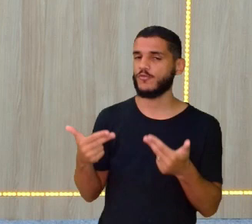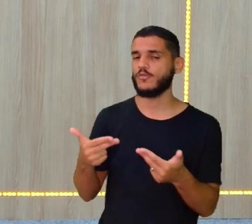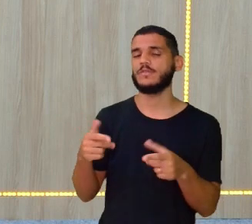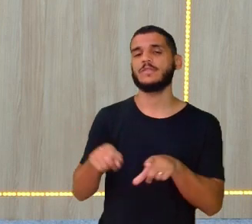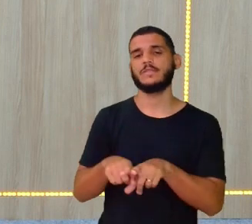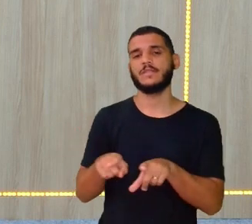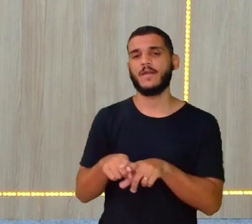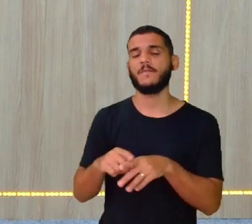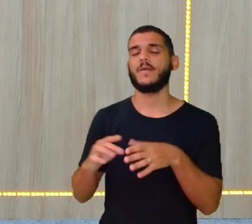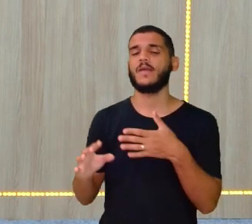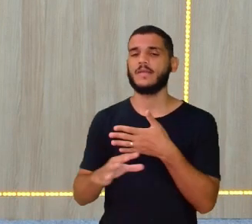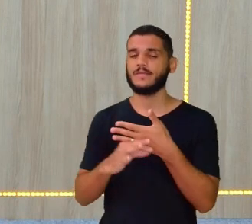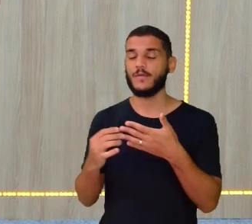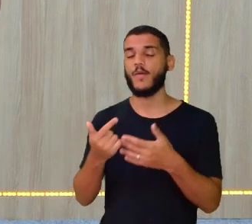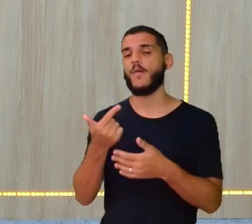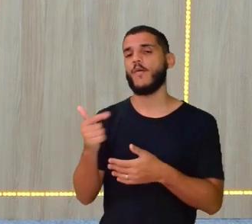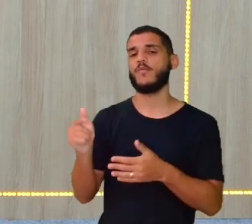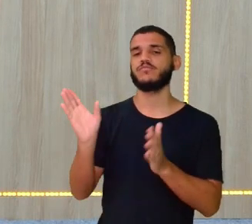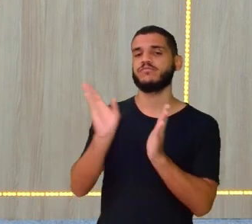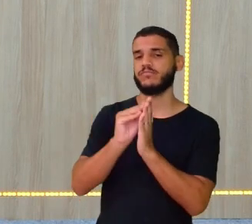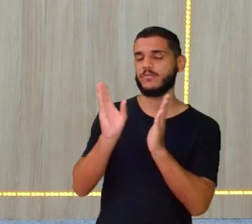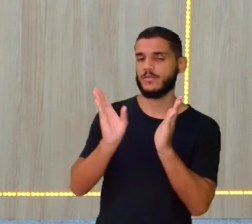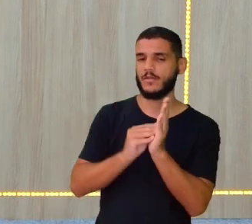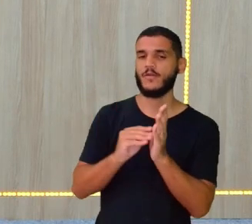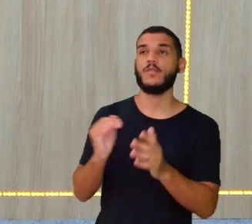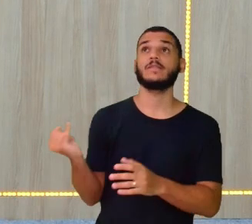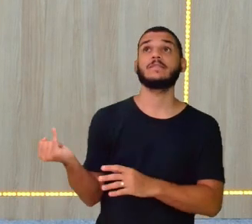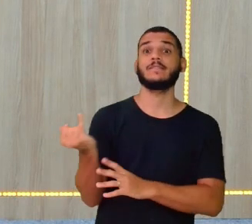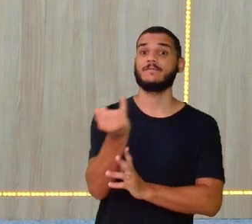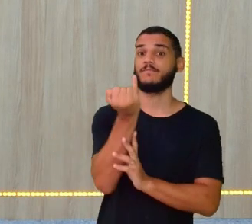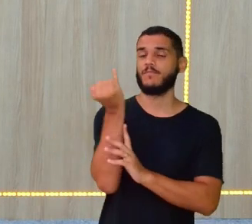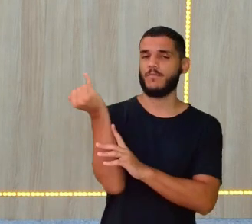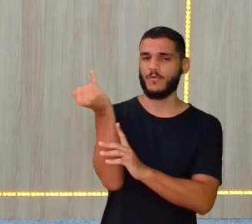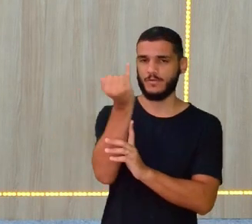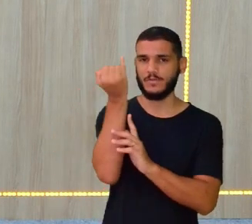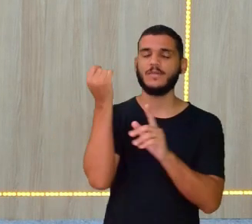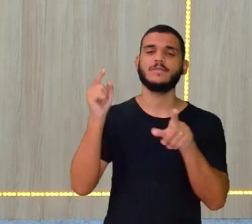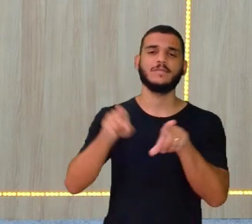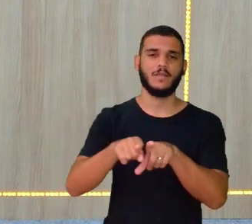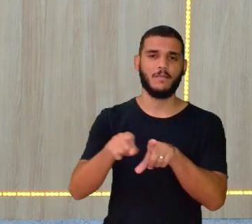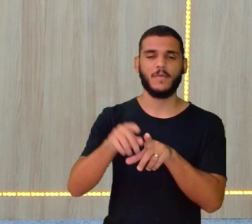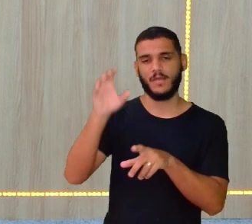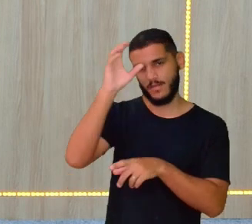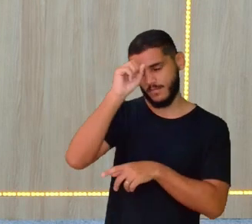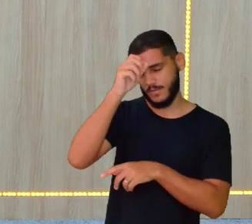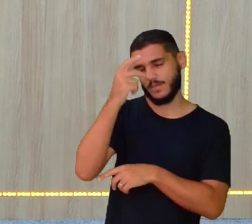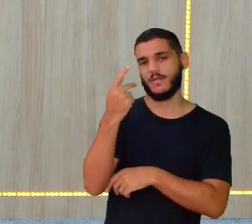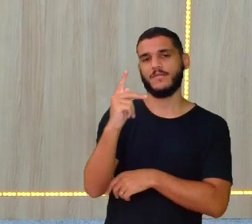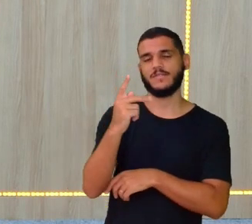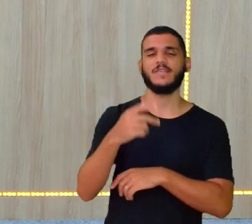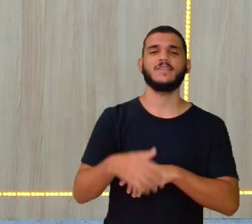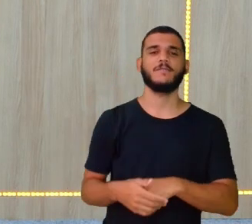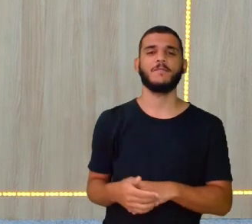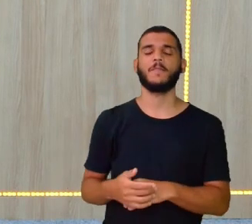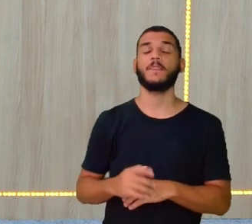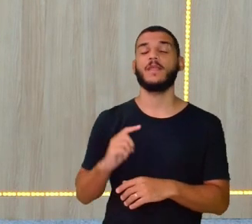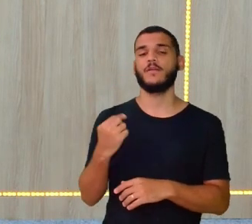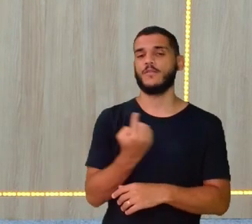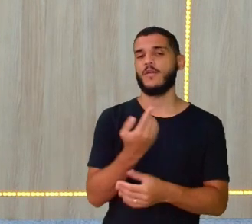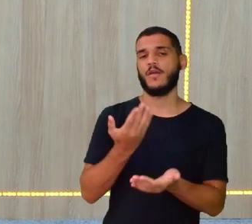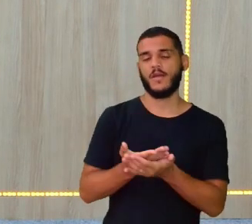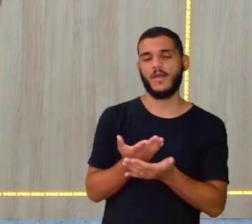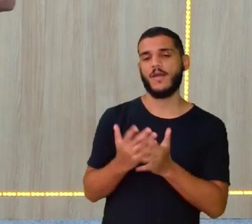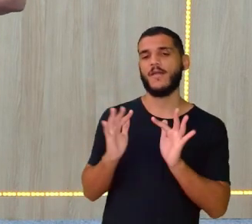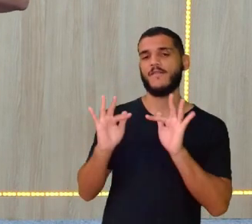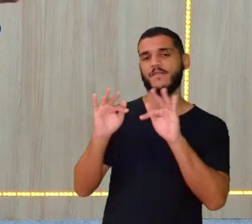e também outros conteúdos importantes, tá? Para o aprendizado de vocês. Então, nossa aula se